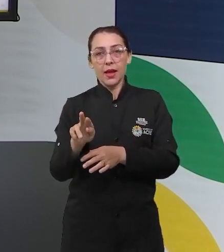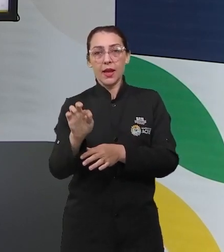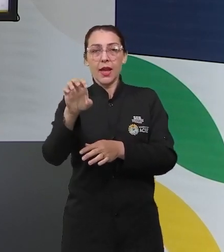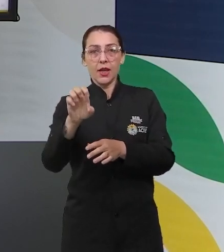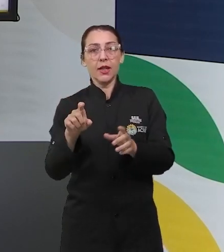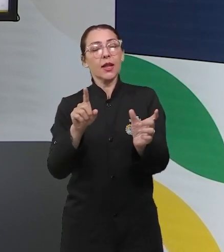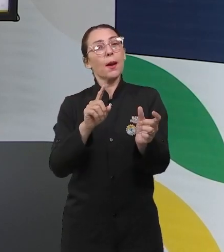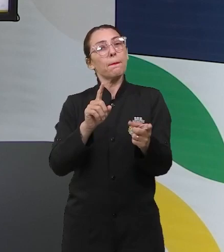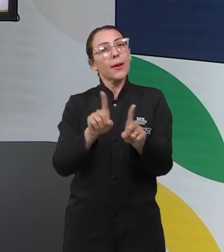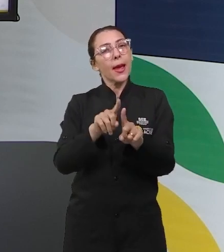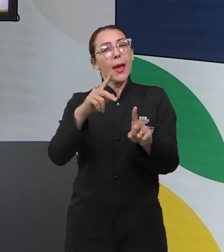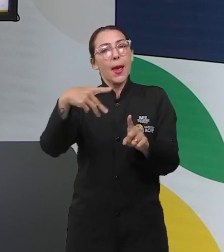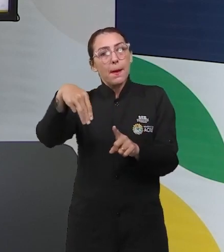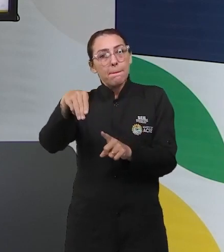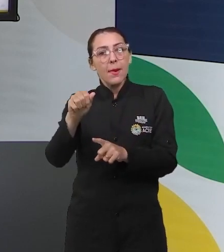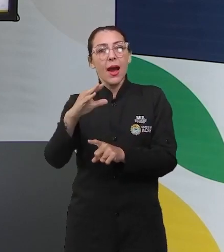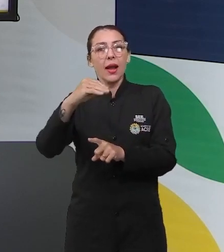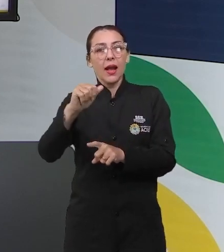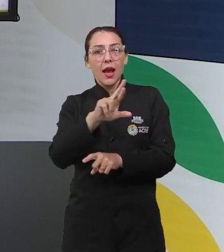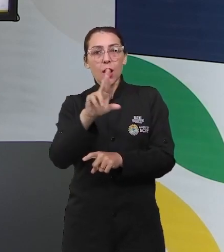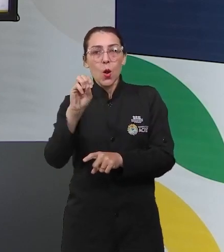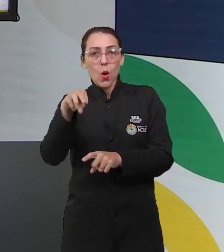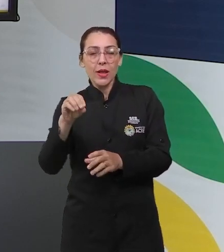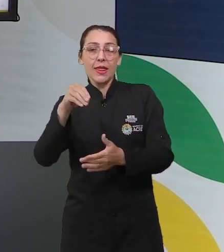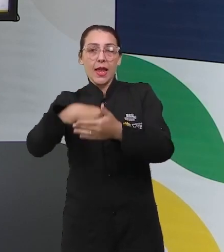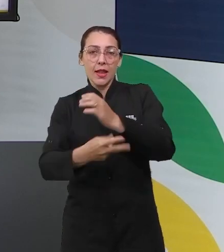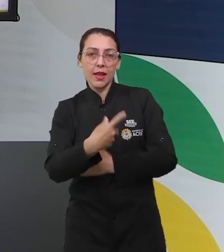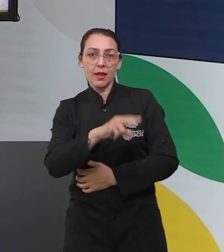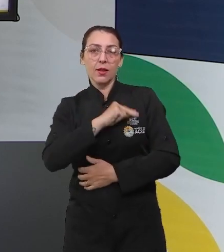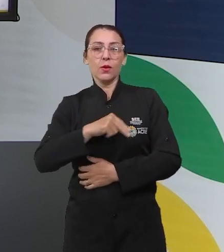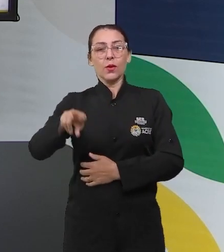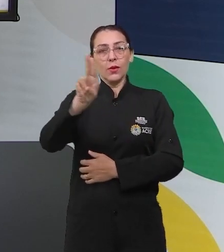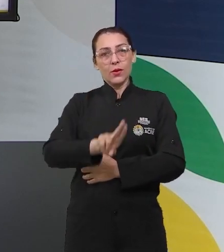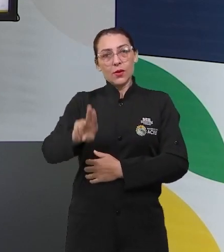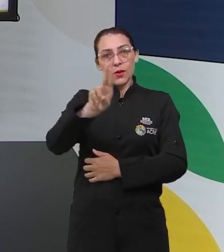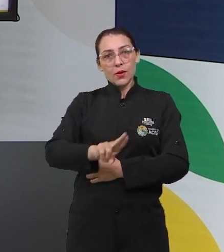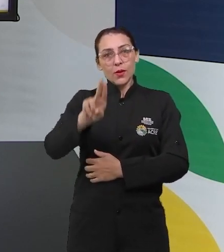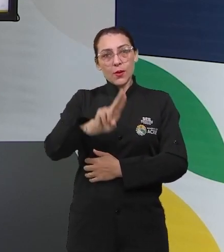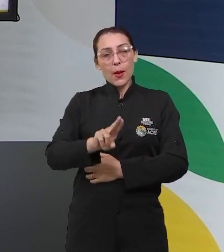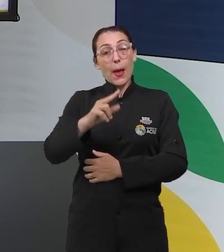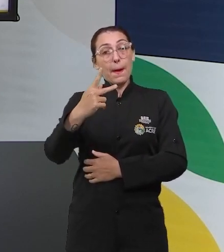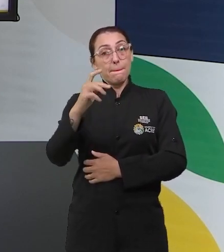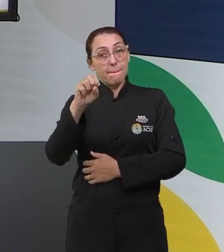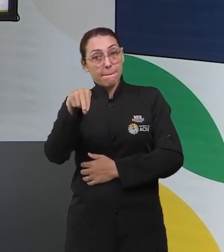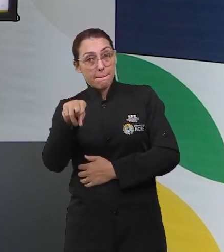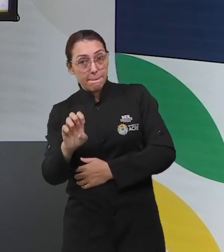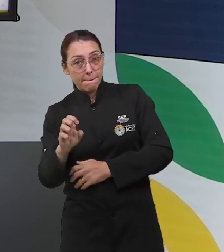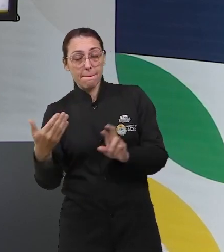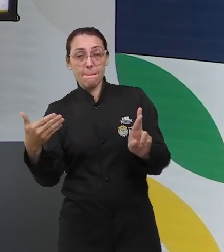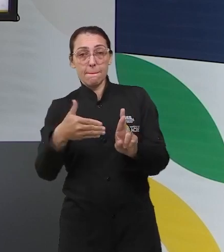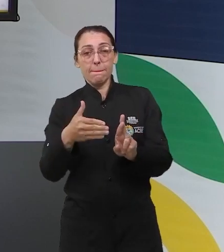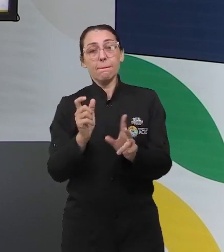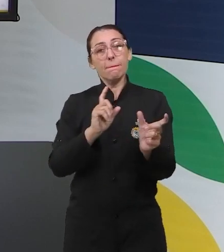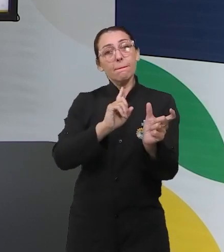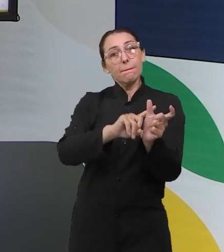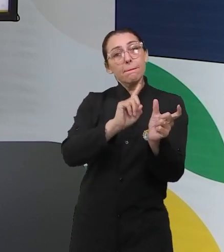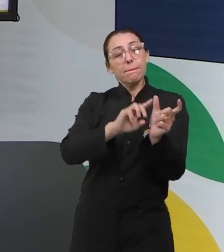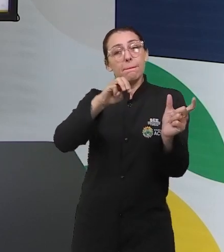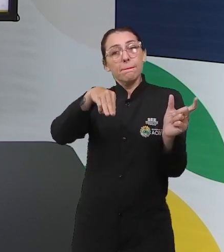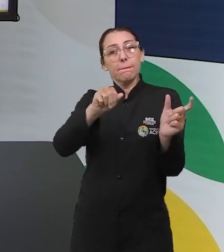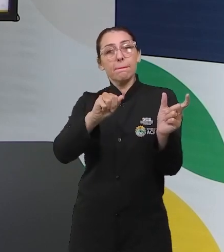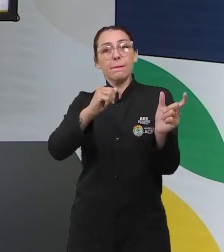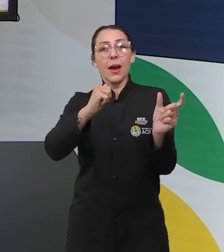termo macarrones, dentro da Espanha, por exemplo, é utilizado para se referir ao macarrão penne, tá bom? E a palavra